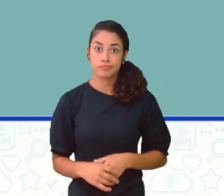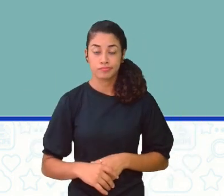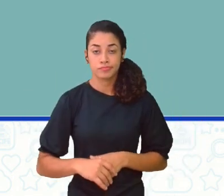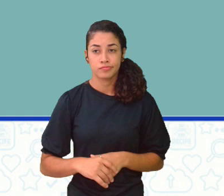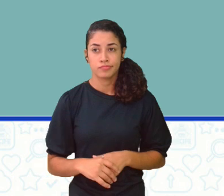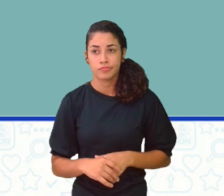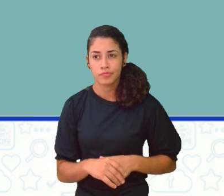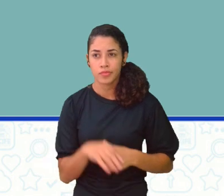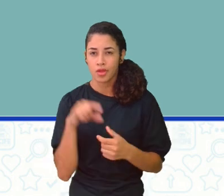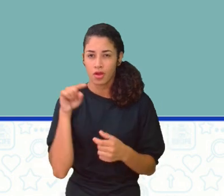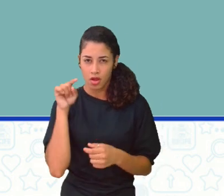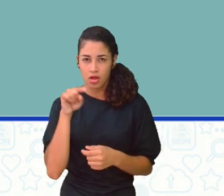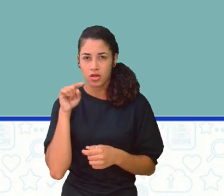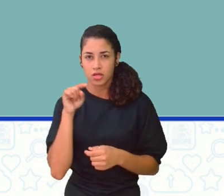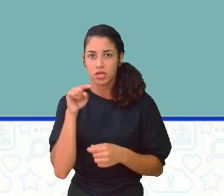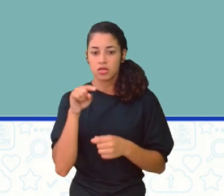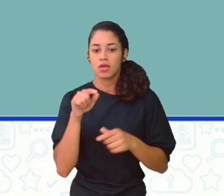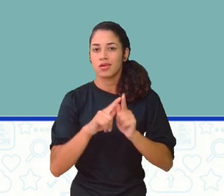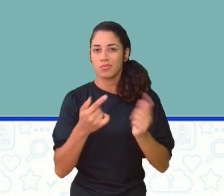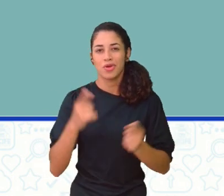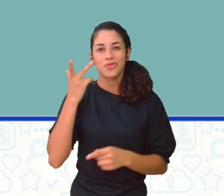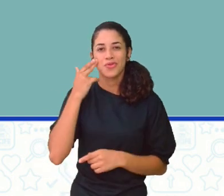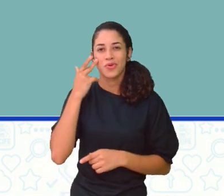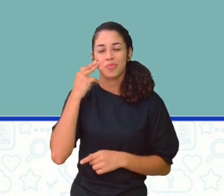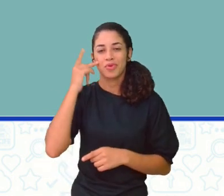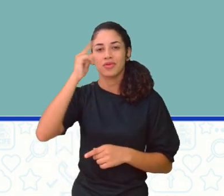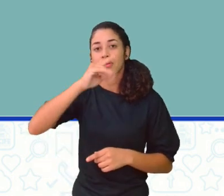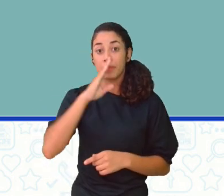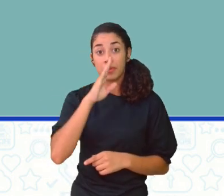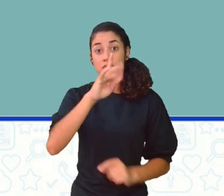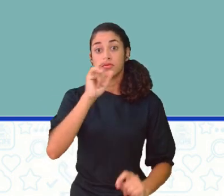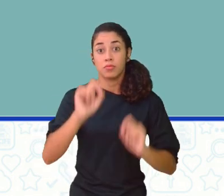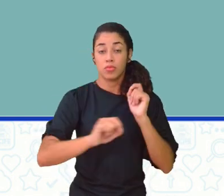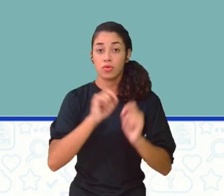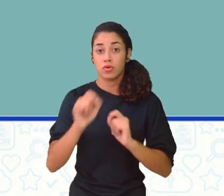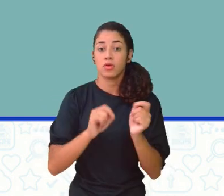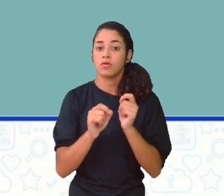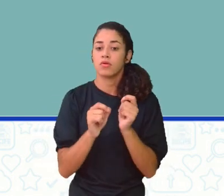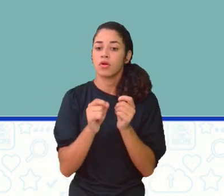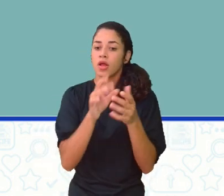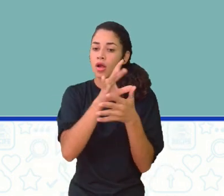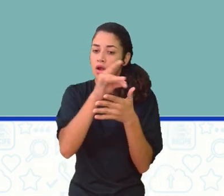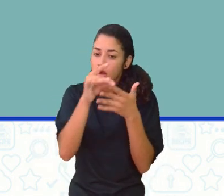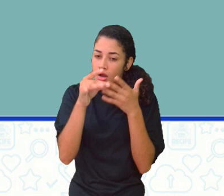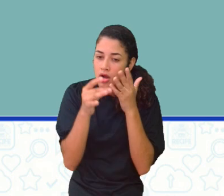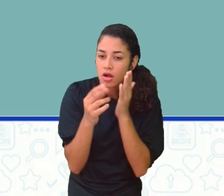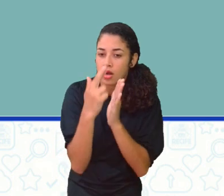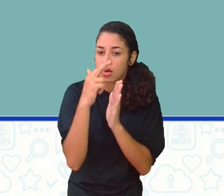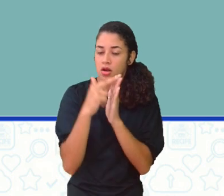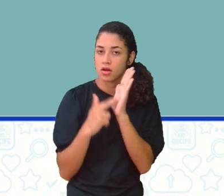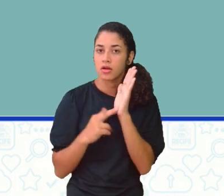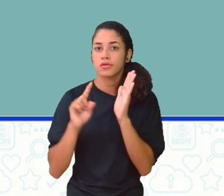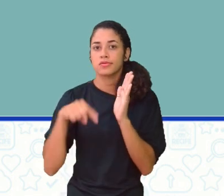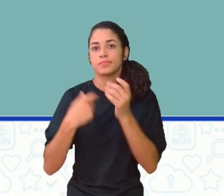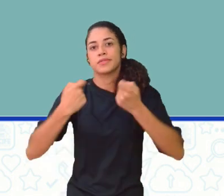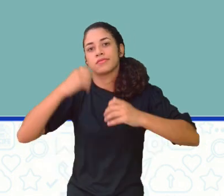a abordagem privilegia a prescrição de regras que devem ser